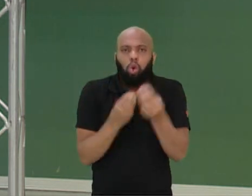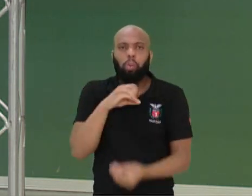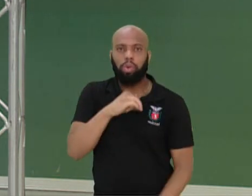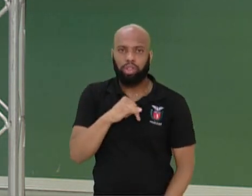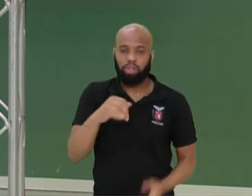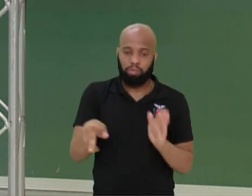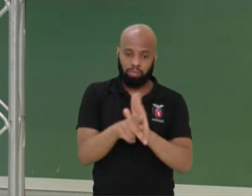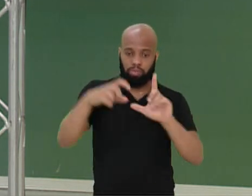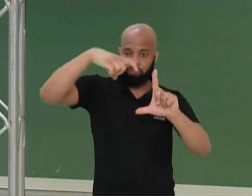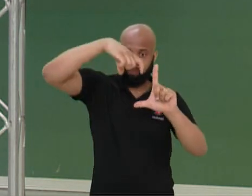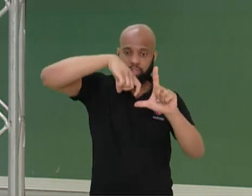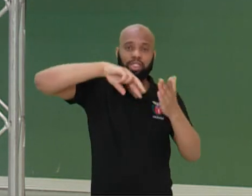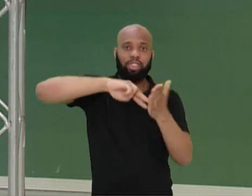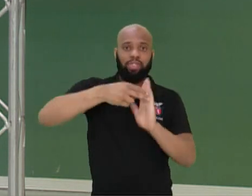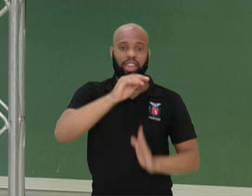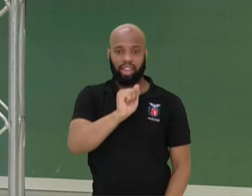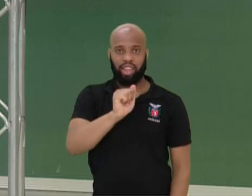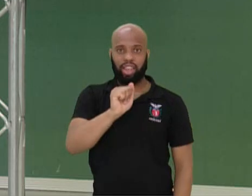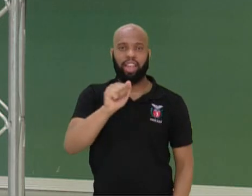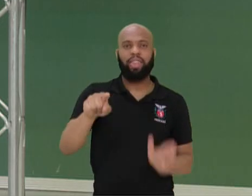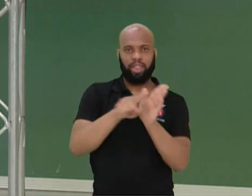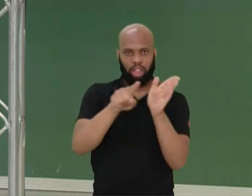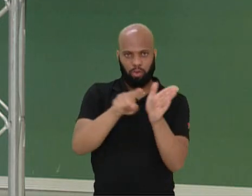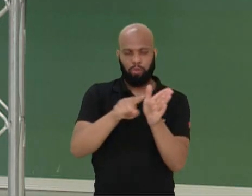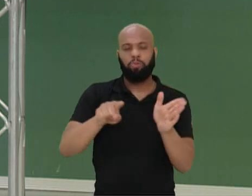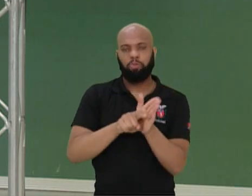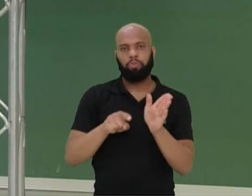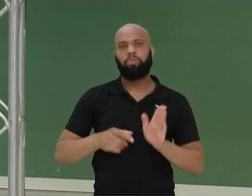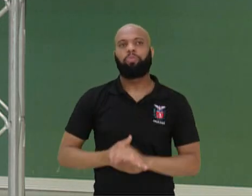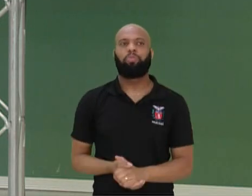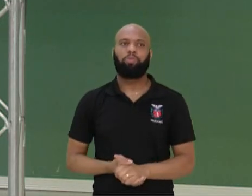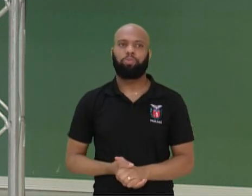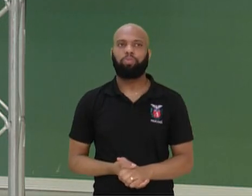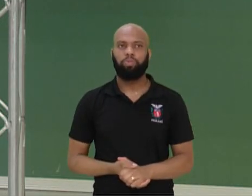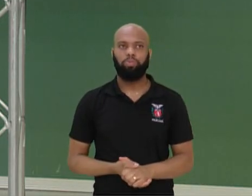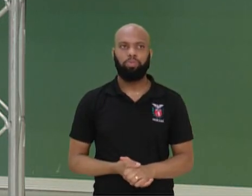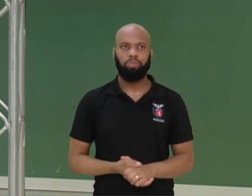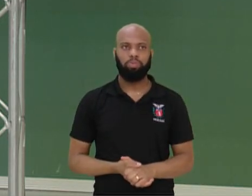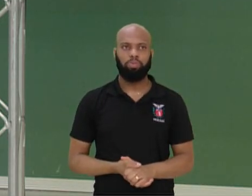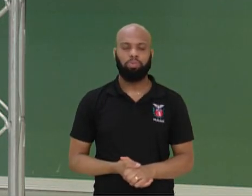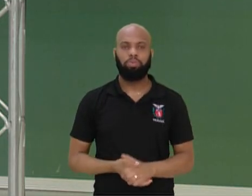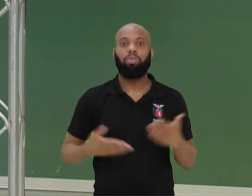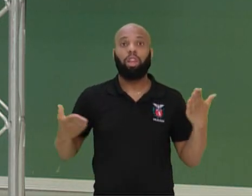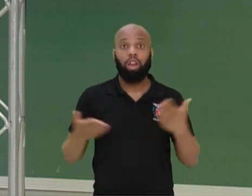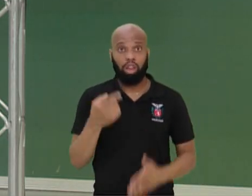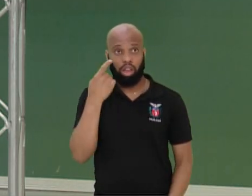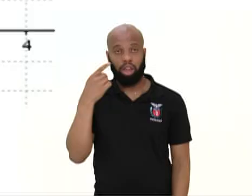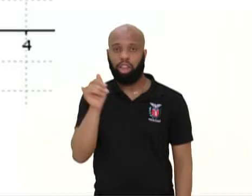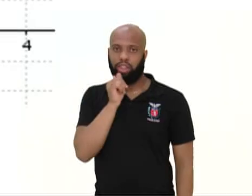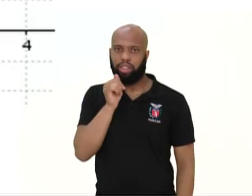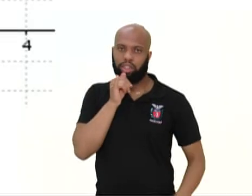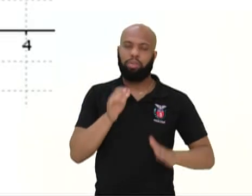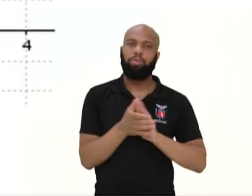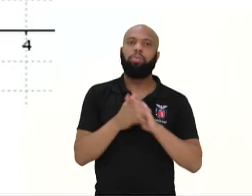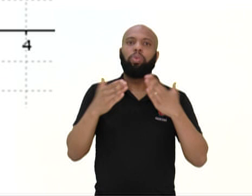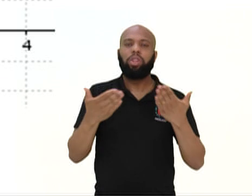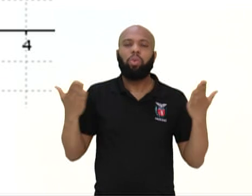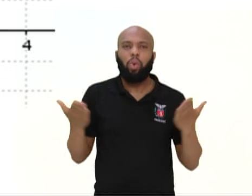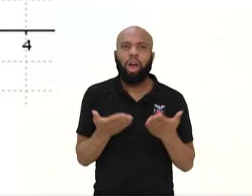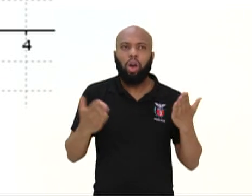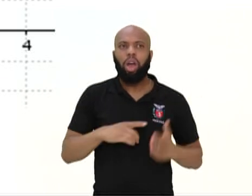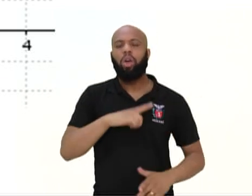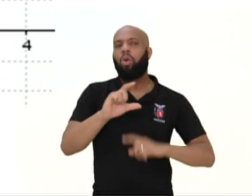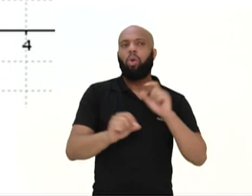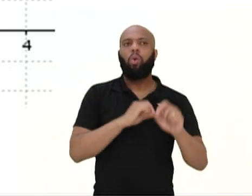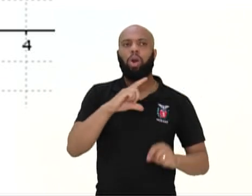para baixo, significa lá que o A é menor do que zero, é negativo, beleza? Olha aqui o exemplo, né? Então, nesse caso